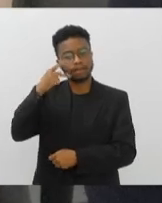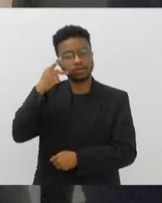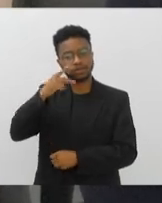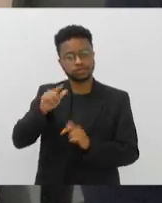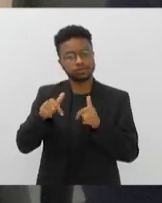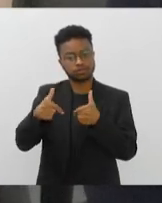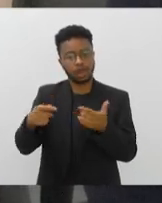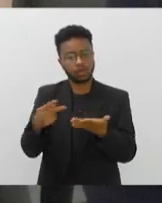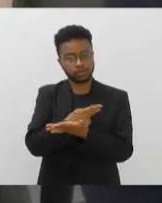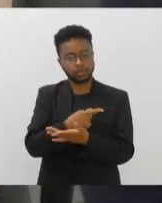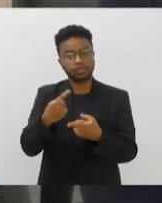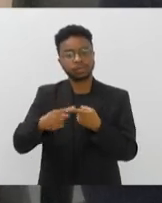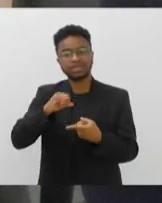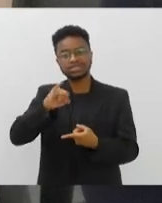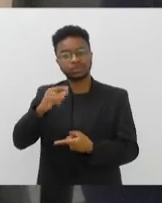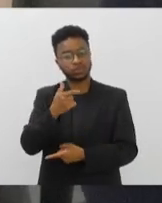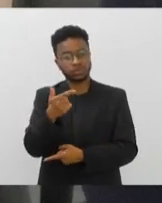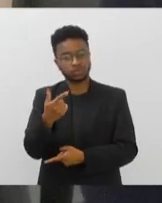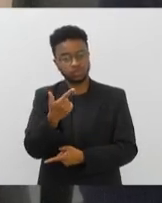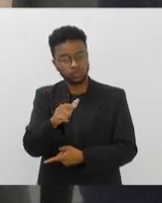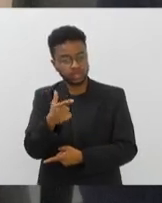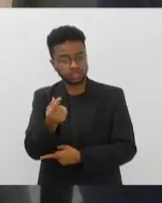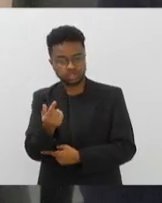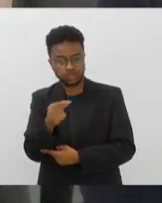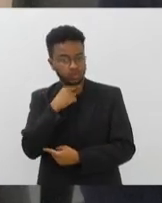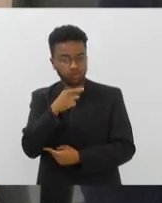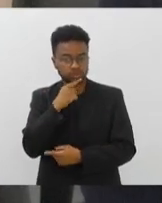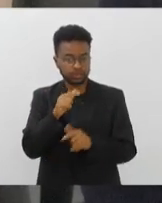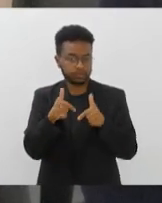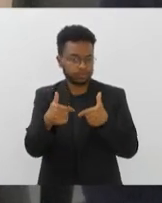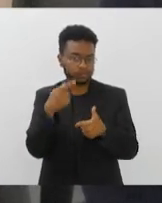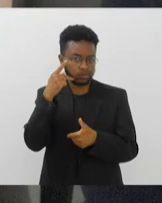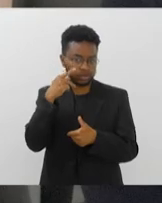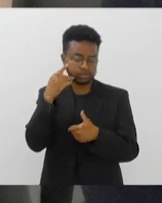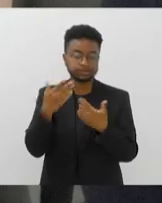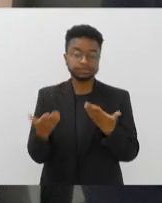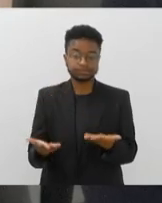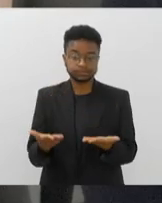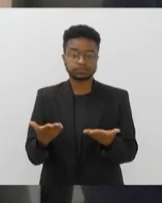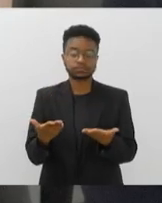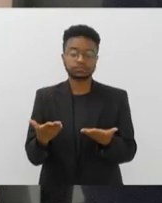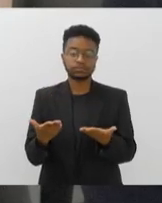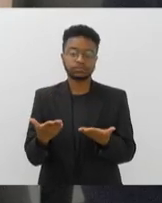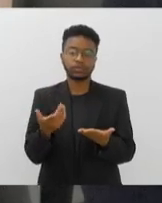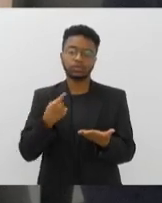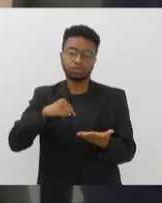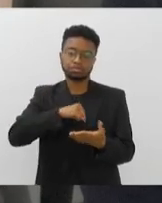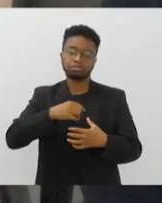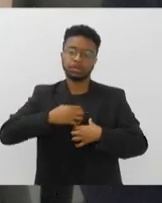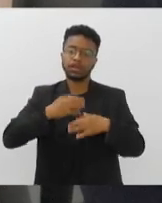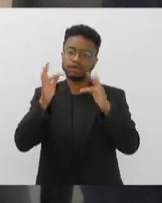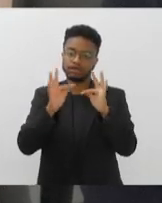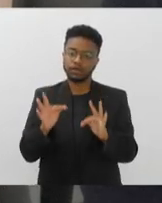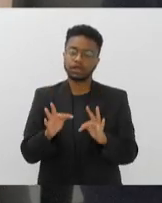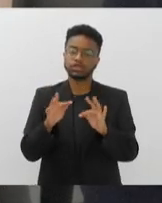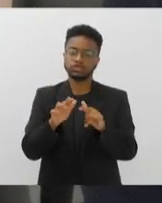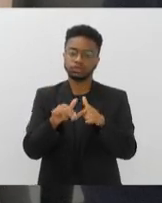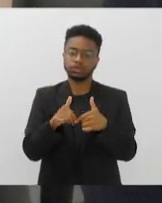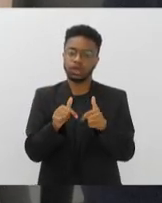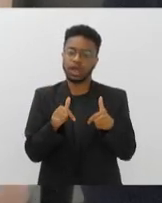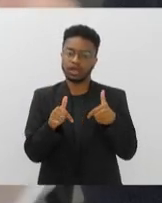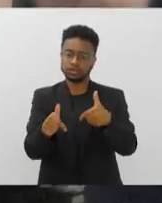sem dinheiro não tem política a ser cumprida não dá para fazer não tem efetividade Então nesse sentido a gente tá muito feliz com todas essas